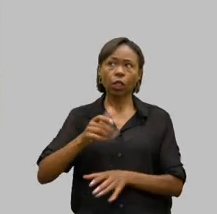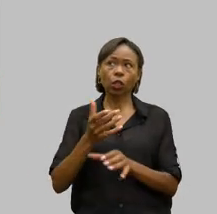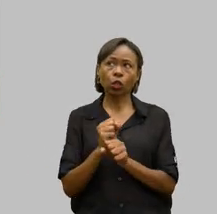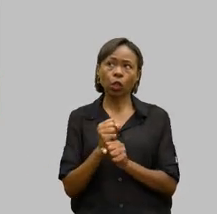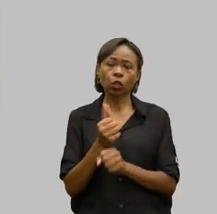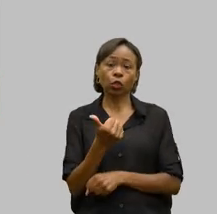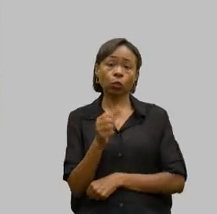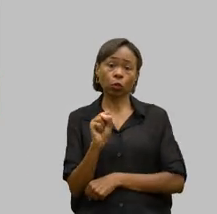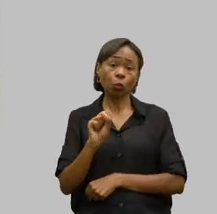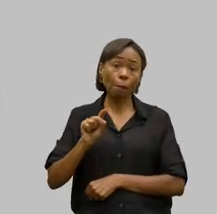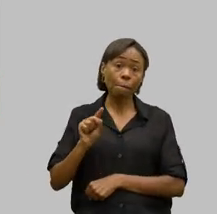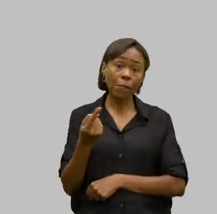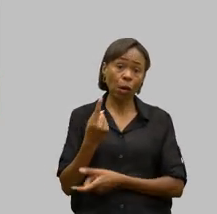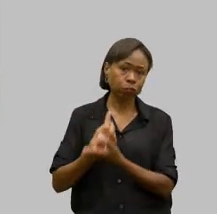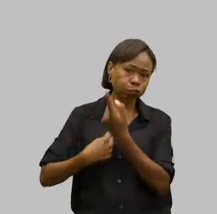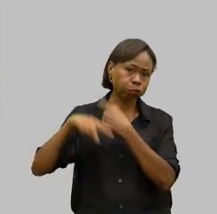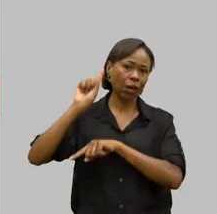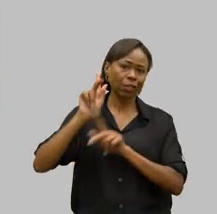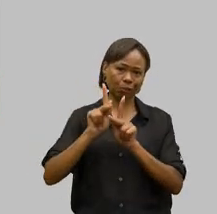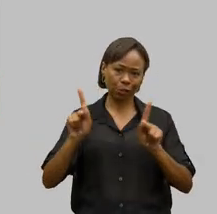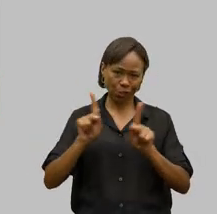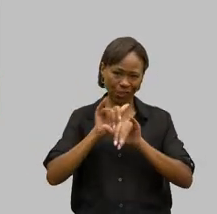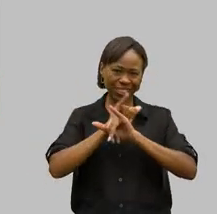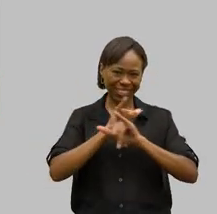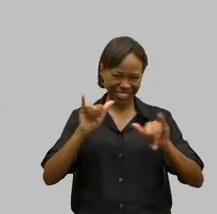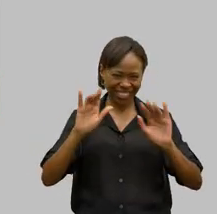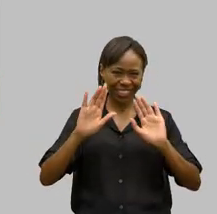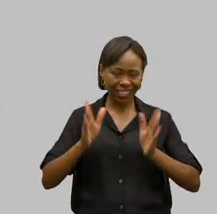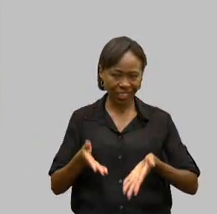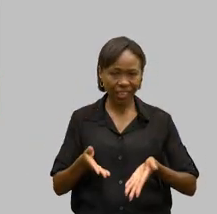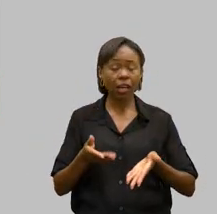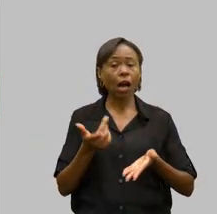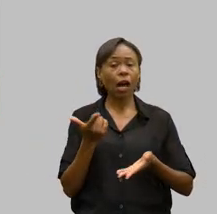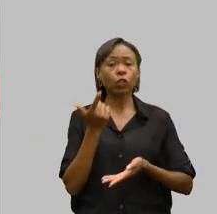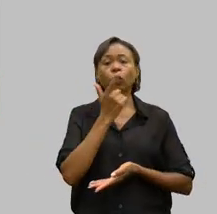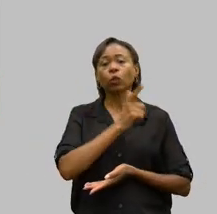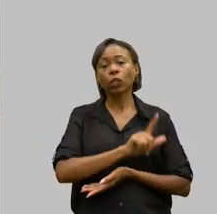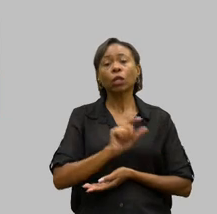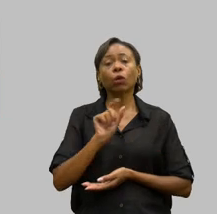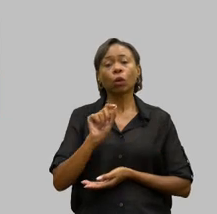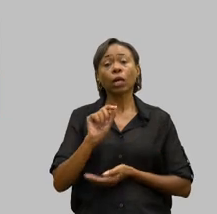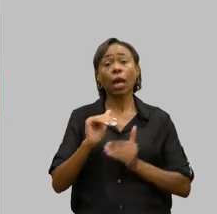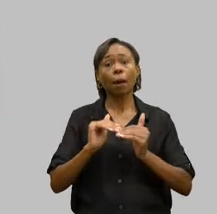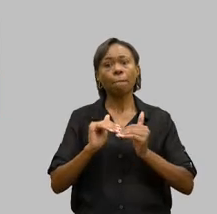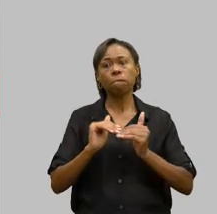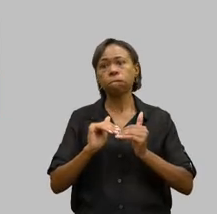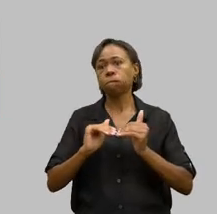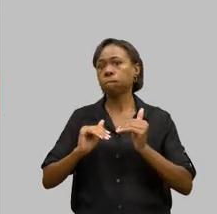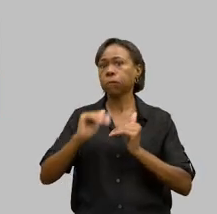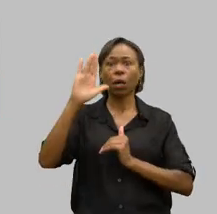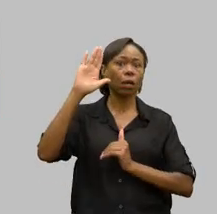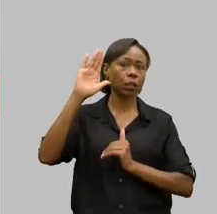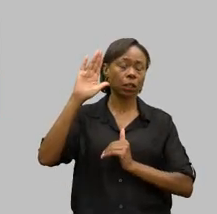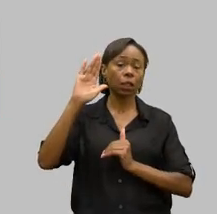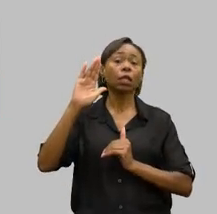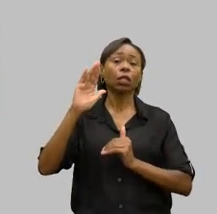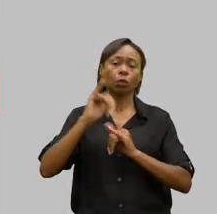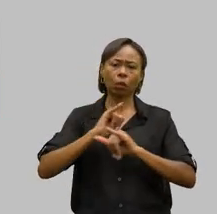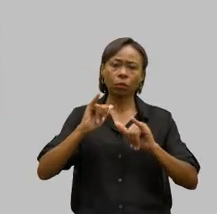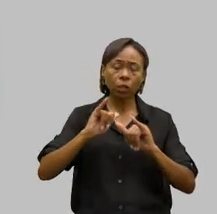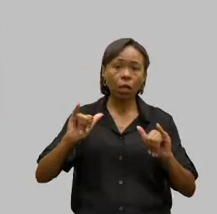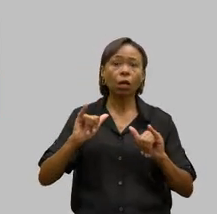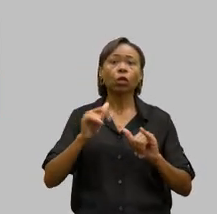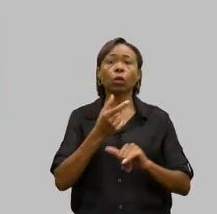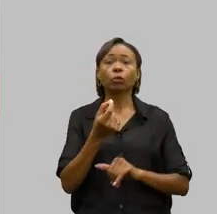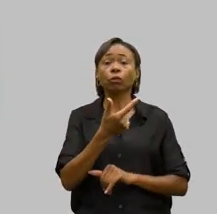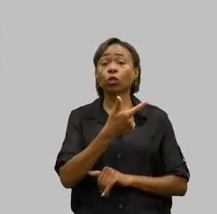promoções e progressões publicadas, e a gente vem conseguindo manter um patamar alto de publicações já em 2024, com